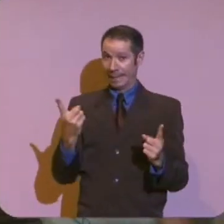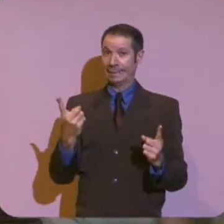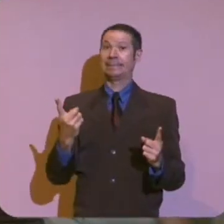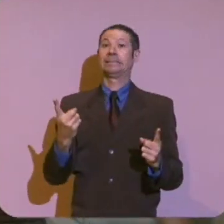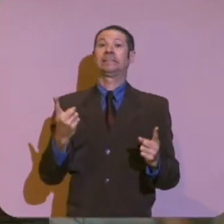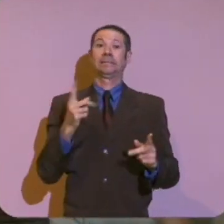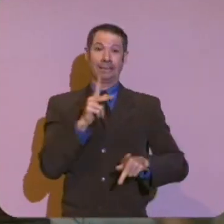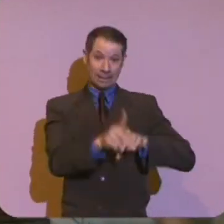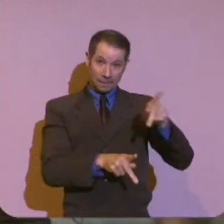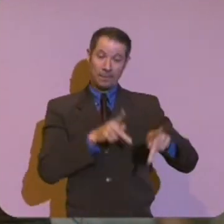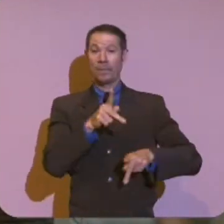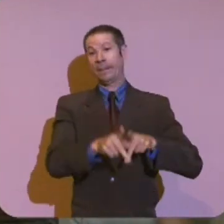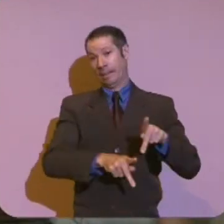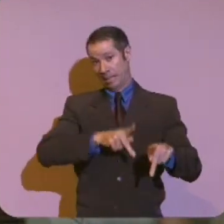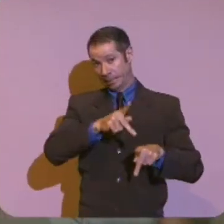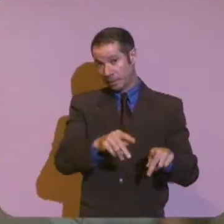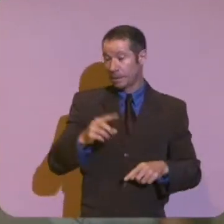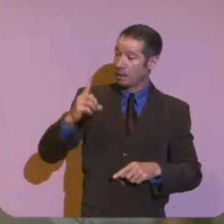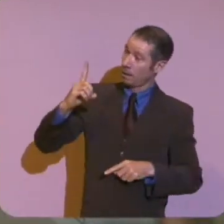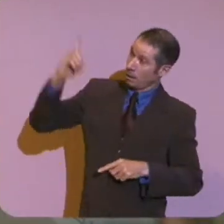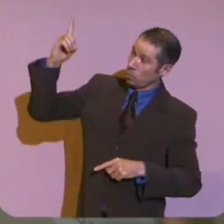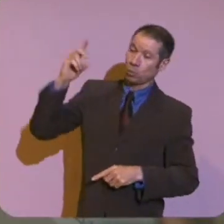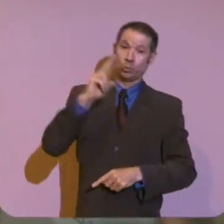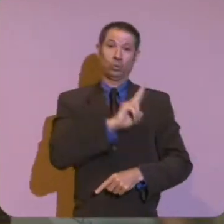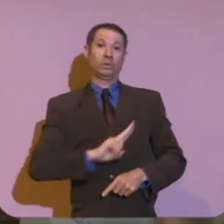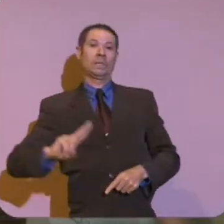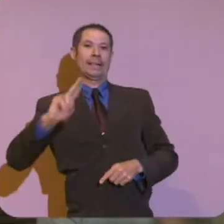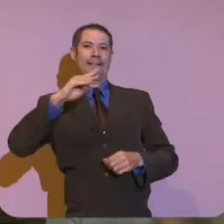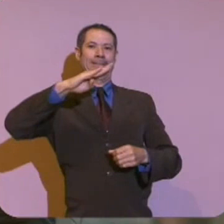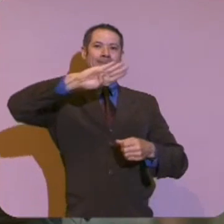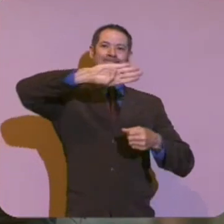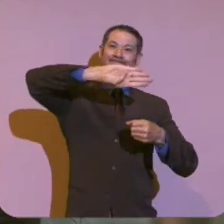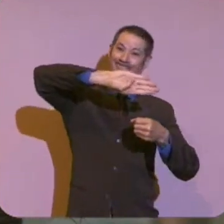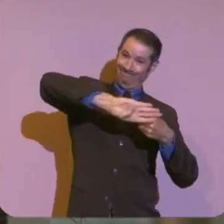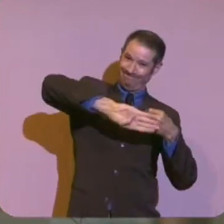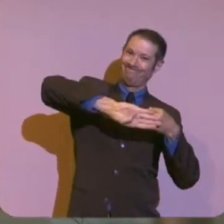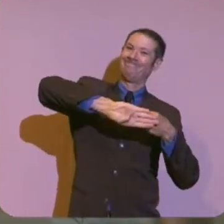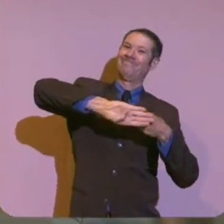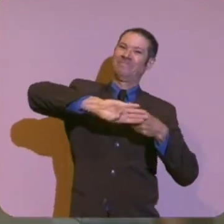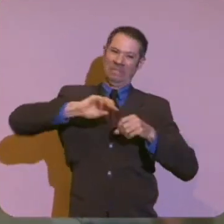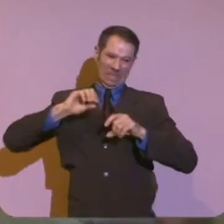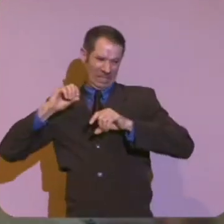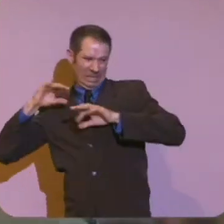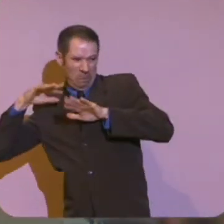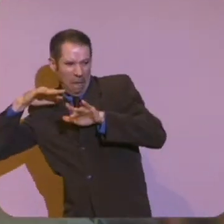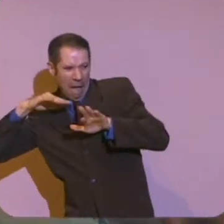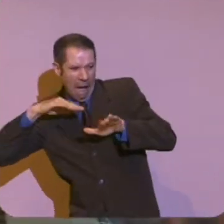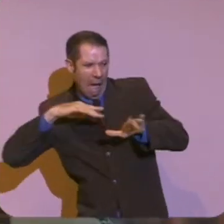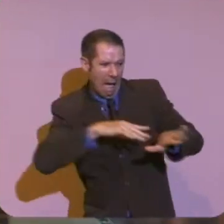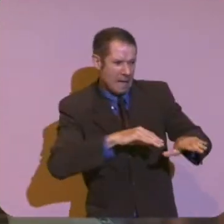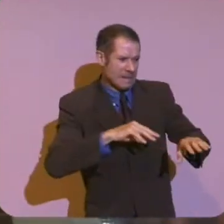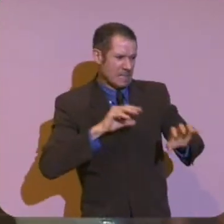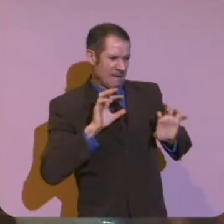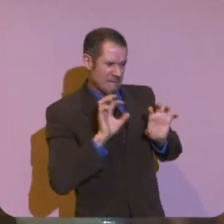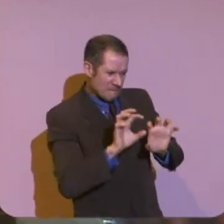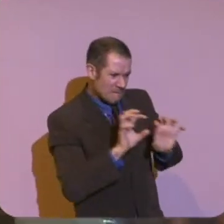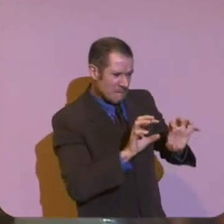concreto daquela nação, Deus usaria os babilônios para os fazer chorar e